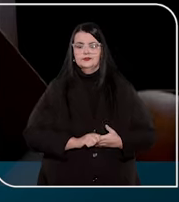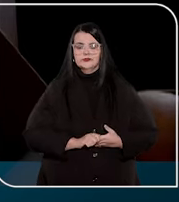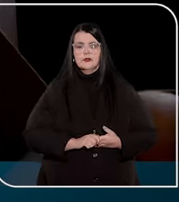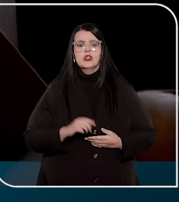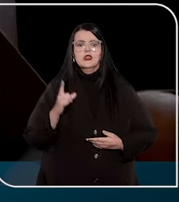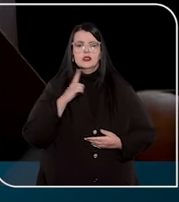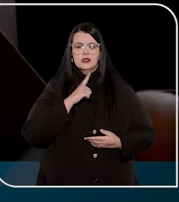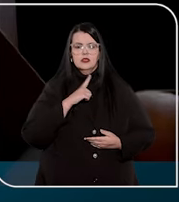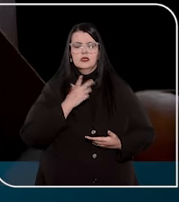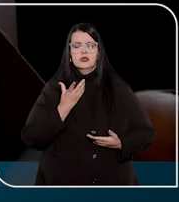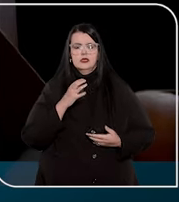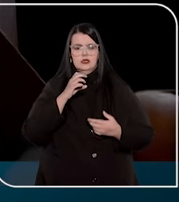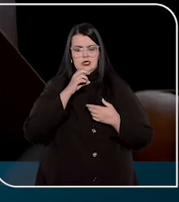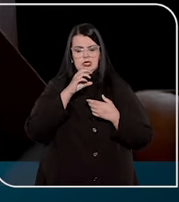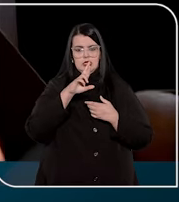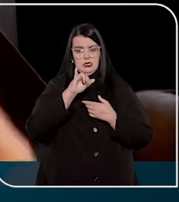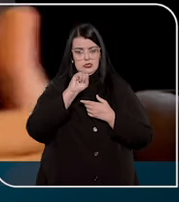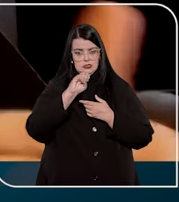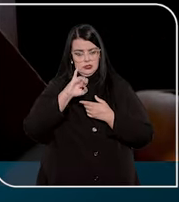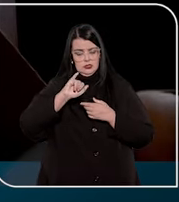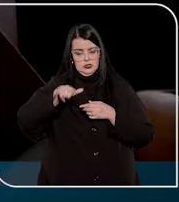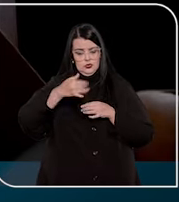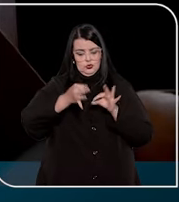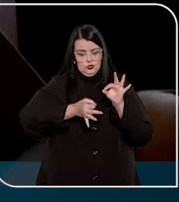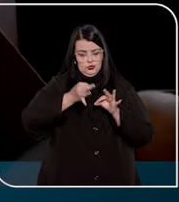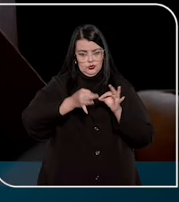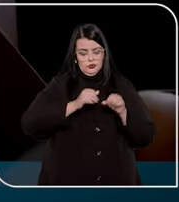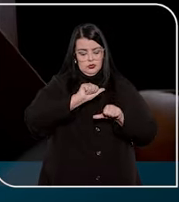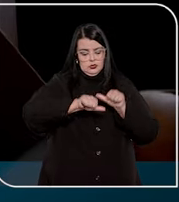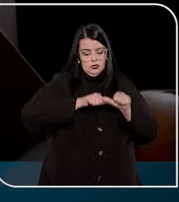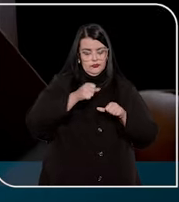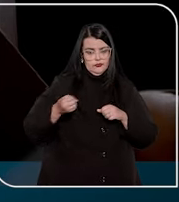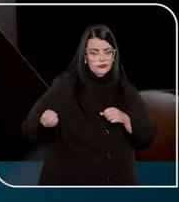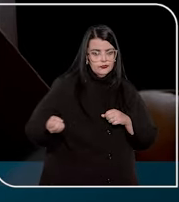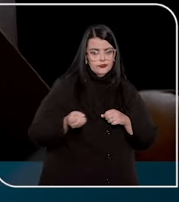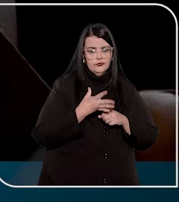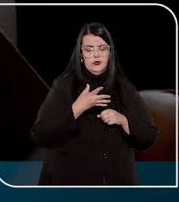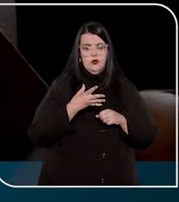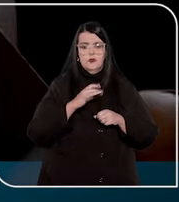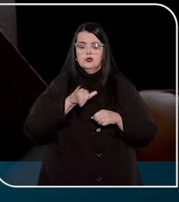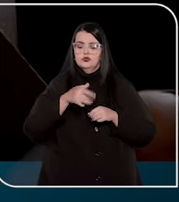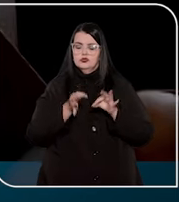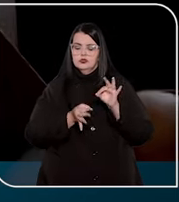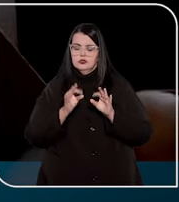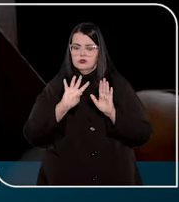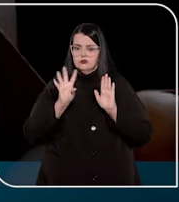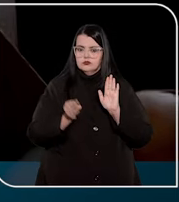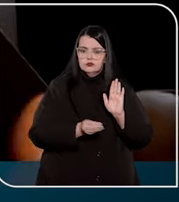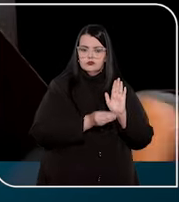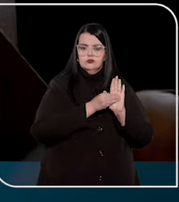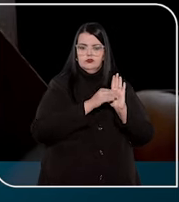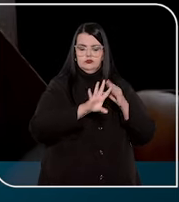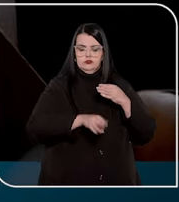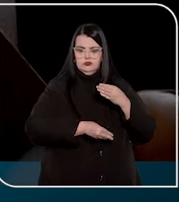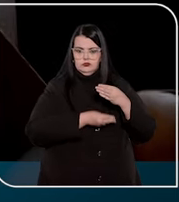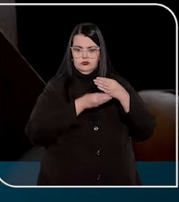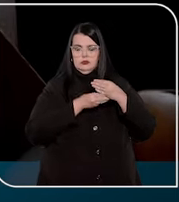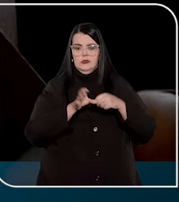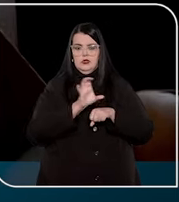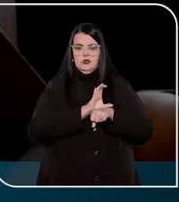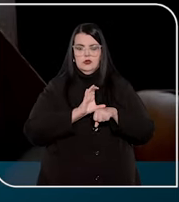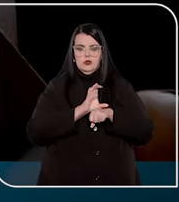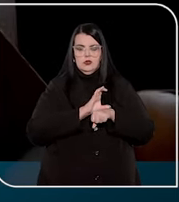crise do judiciário, que gerou a reforma do judiciário, que foi implementada na Constituição Federal pela Emenda Constitucional